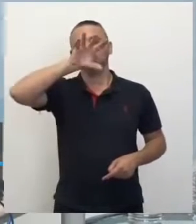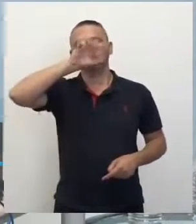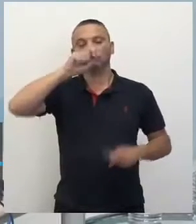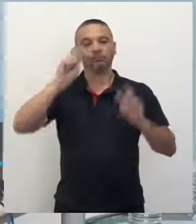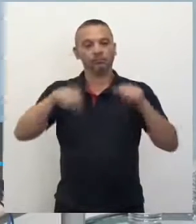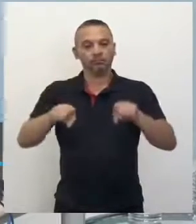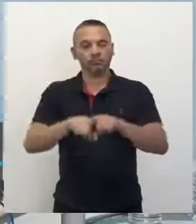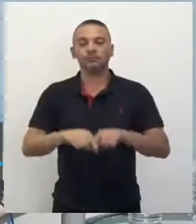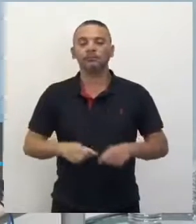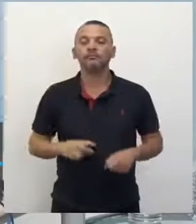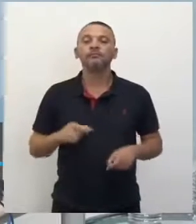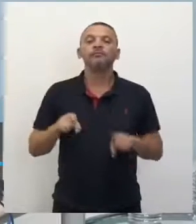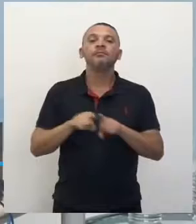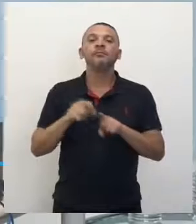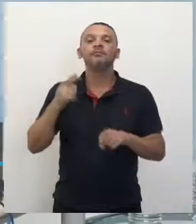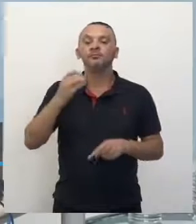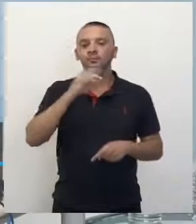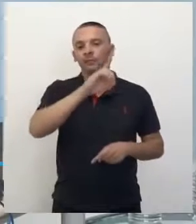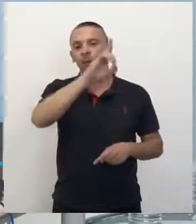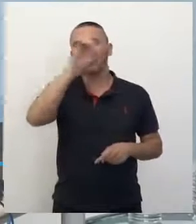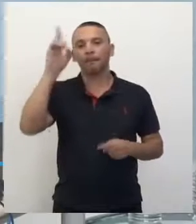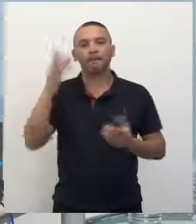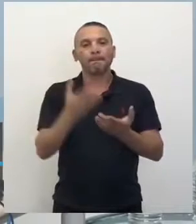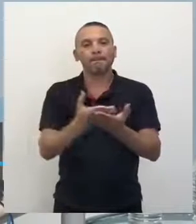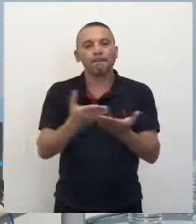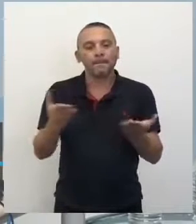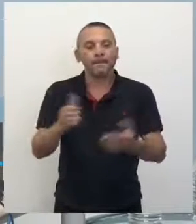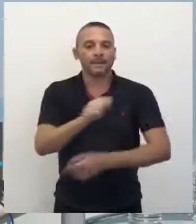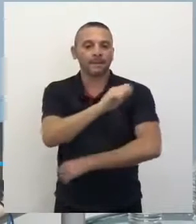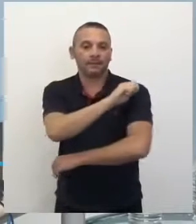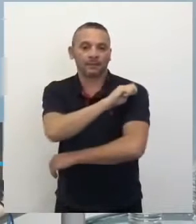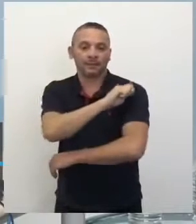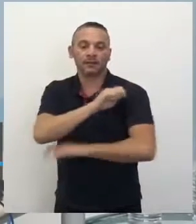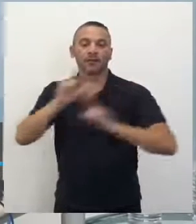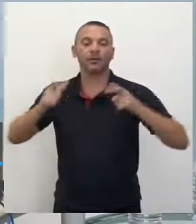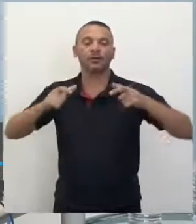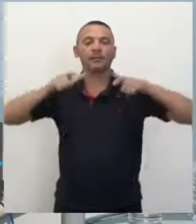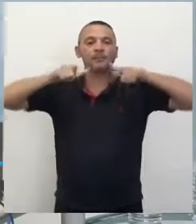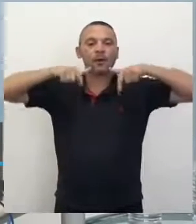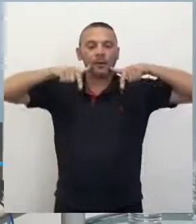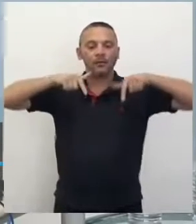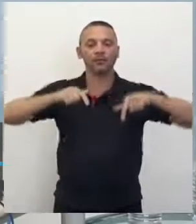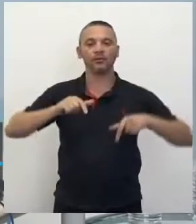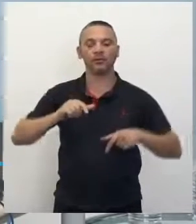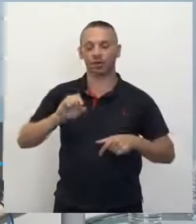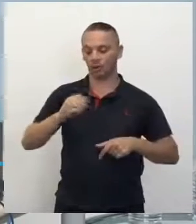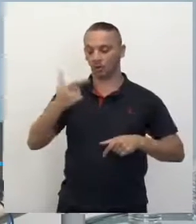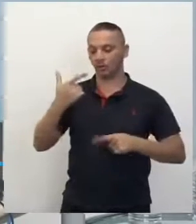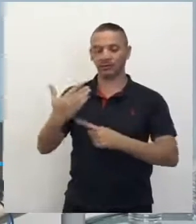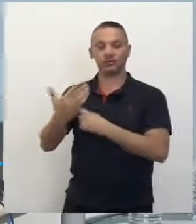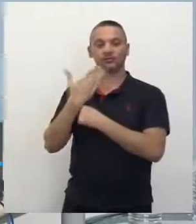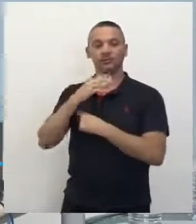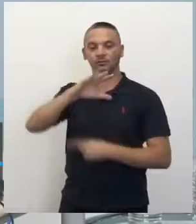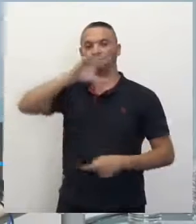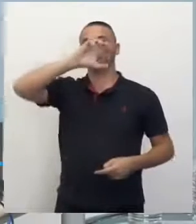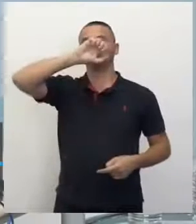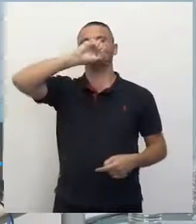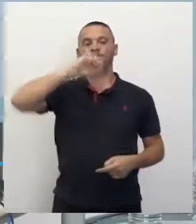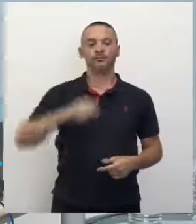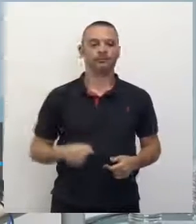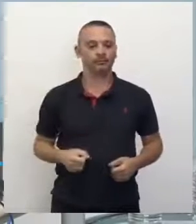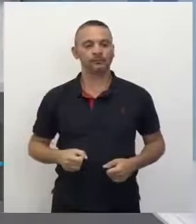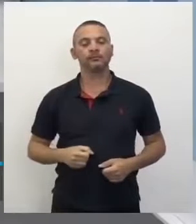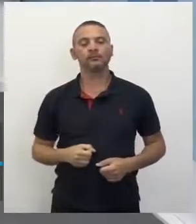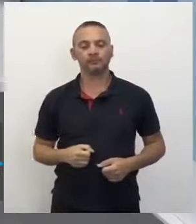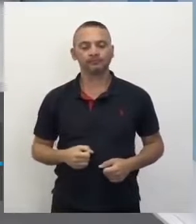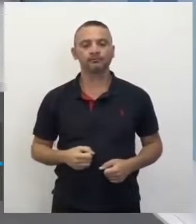aqui, bom dia a todos os alunos de Bauru, Júlio Maringoni, oxigênio respirar. Olha, acho que eu